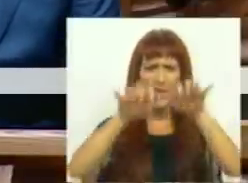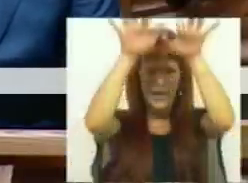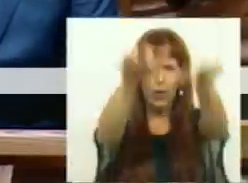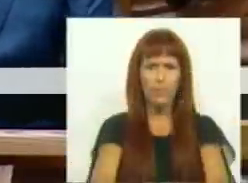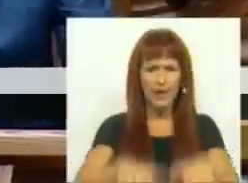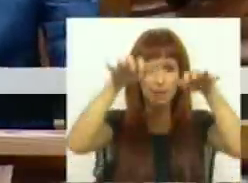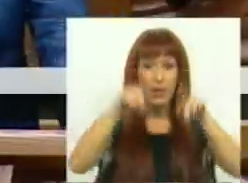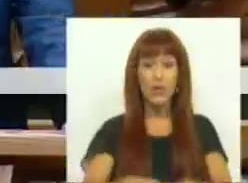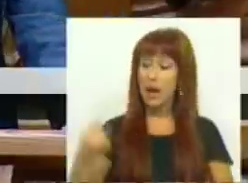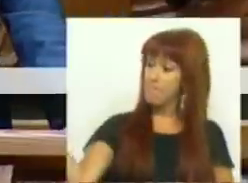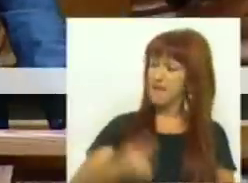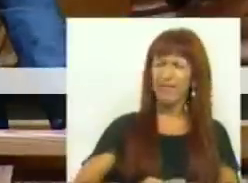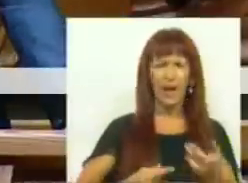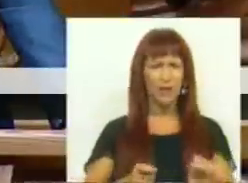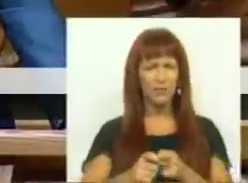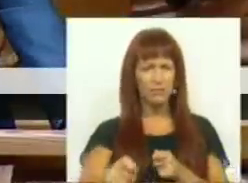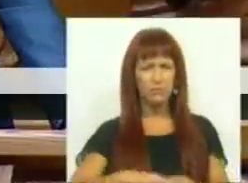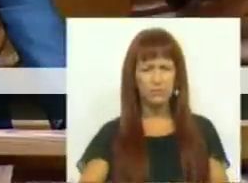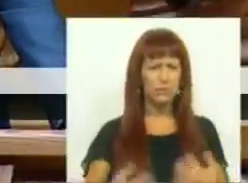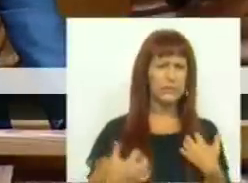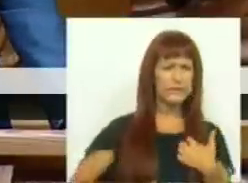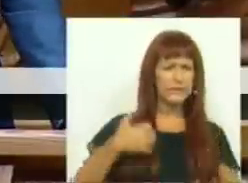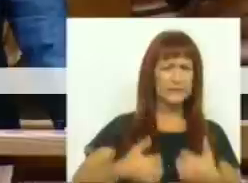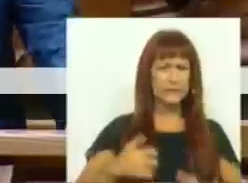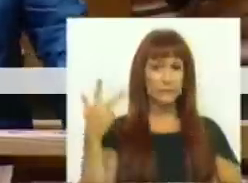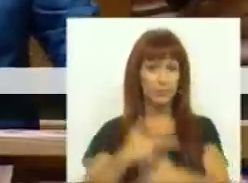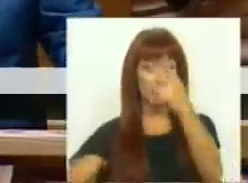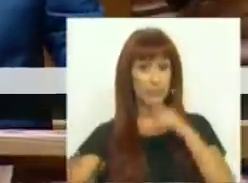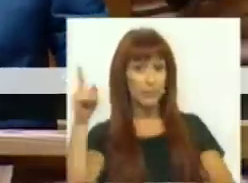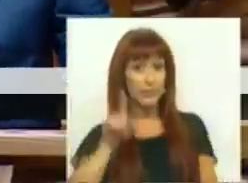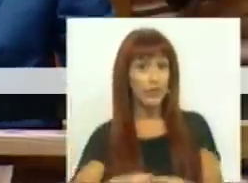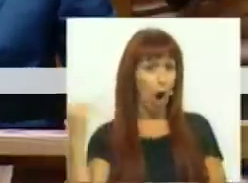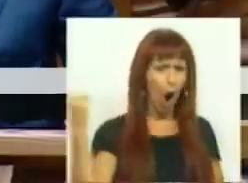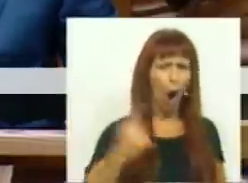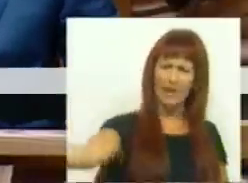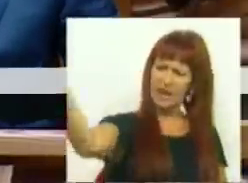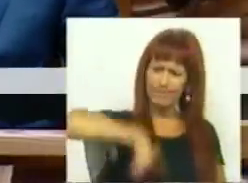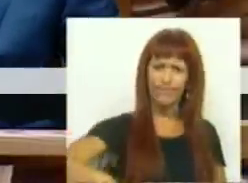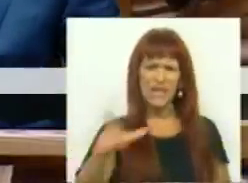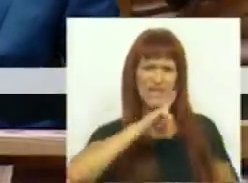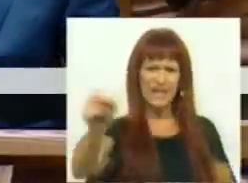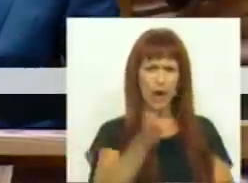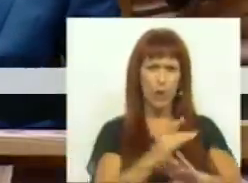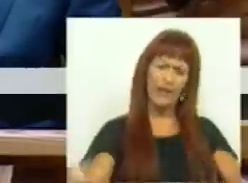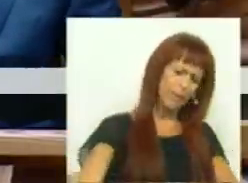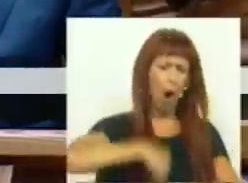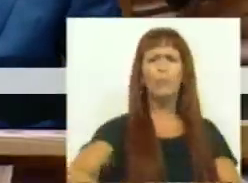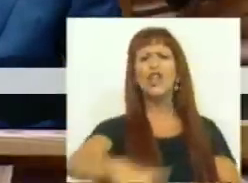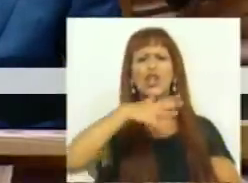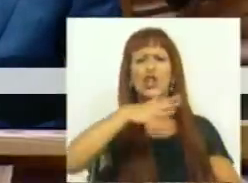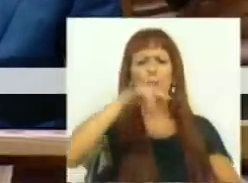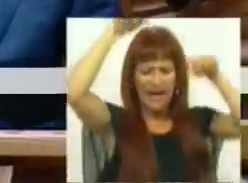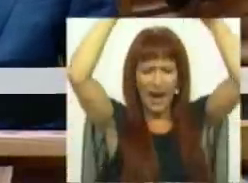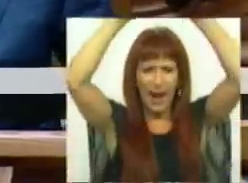Parlamento, um mandato de apreensão censurante para o obrigar a sair do gabinete e